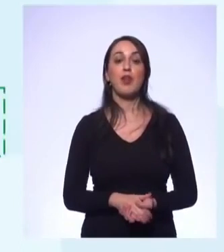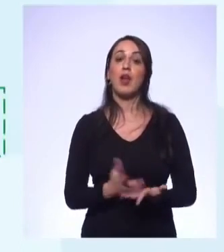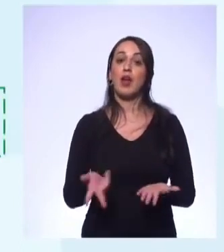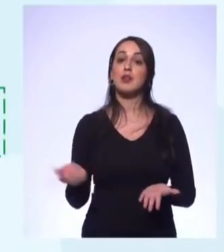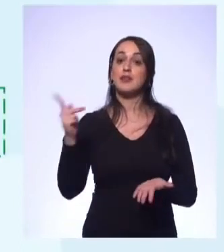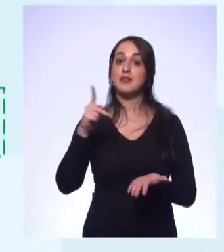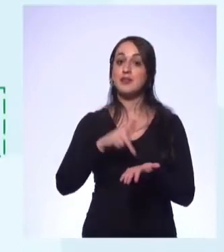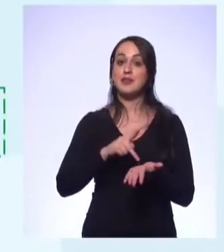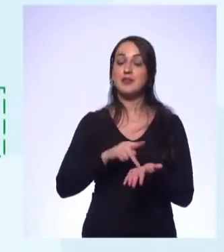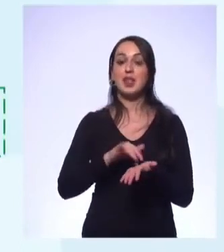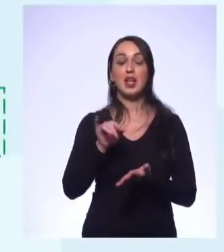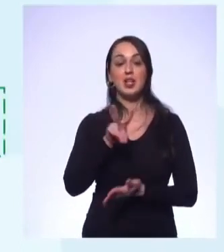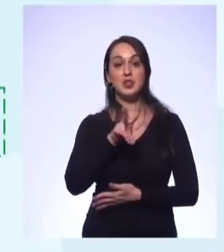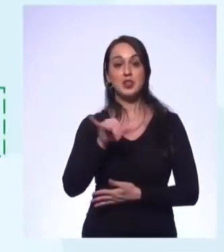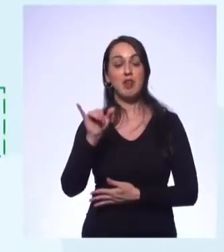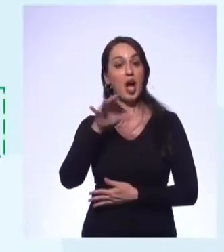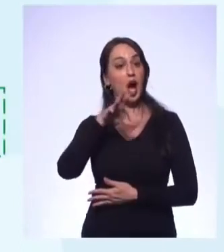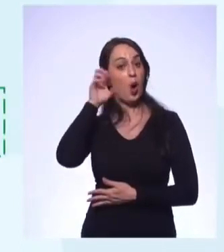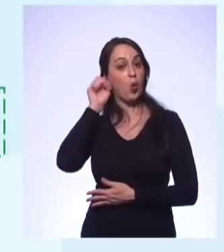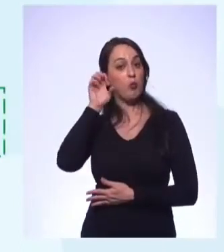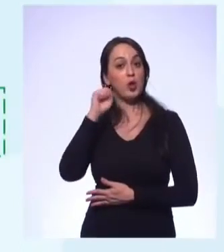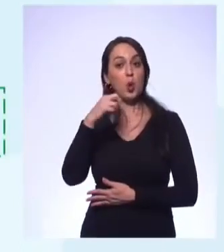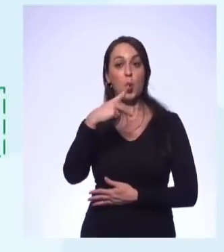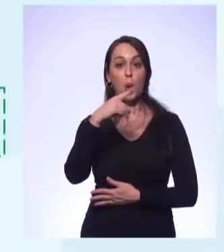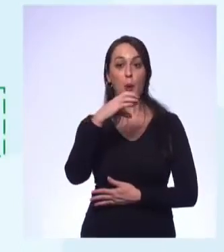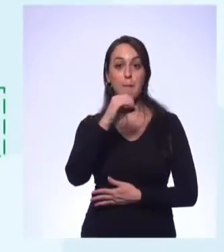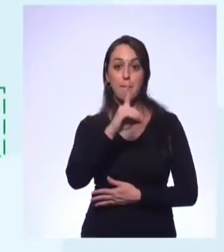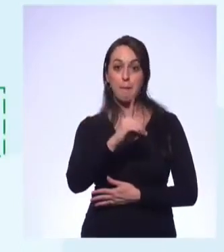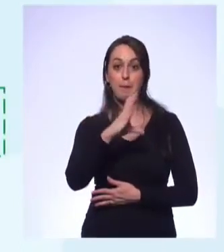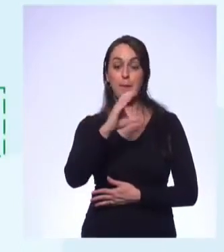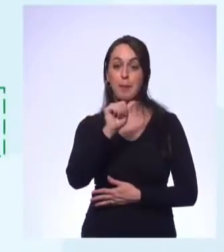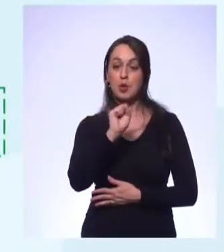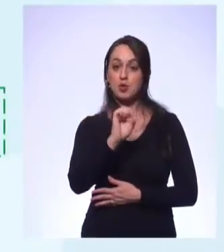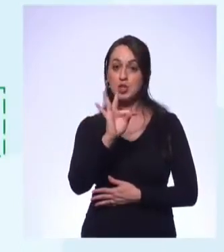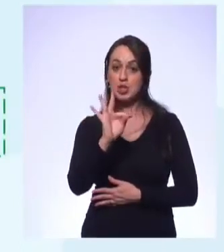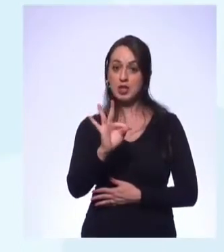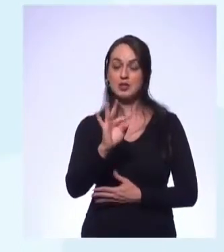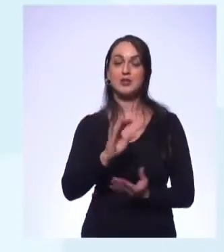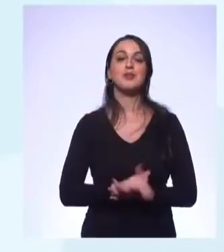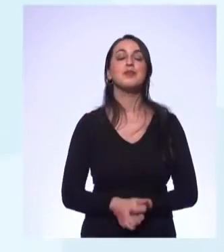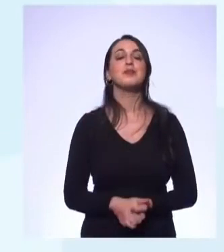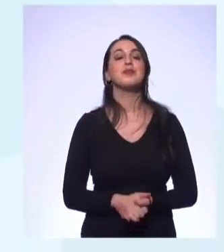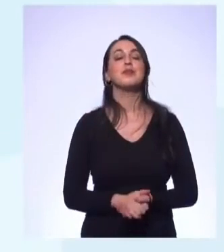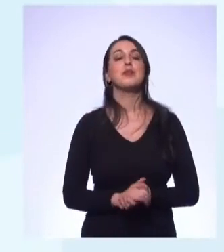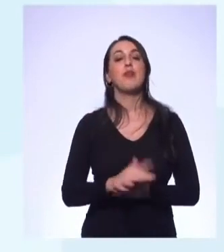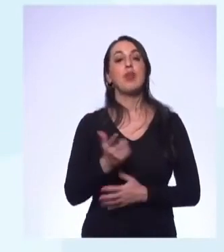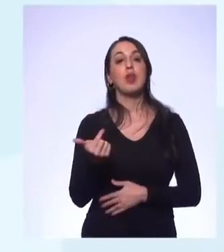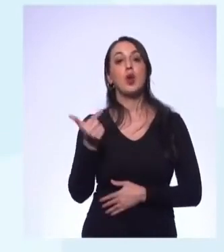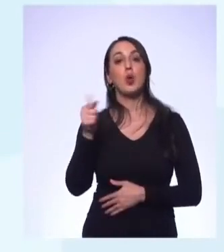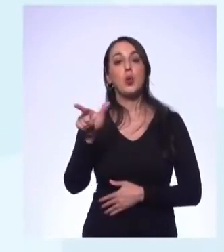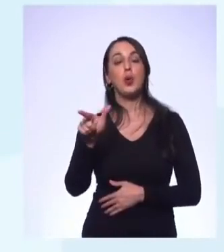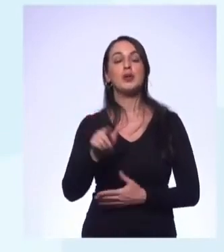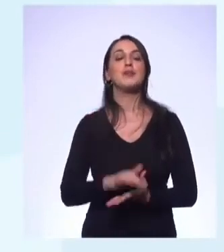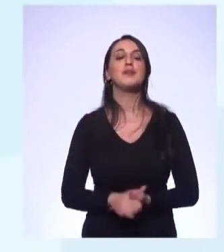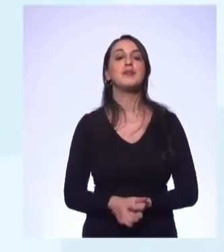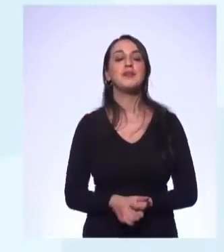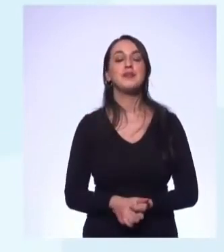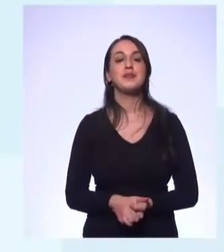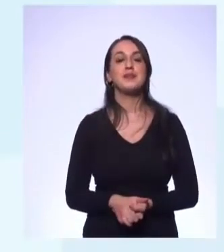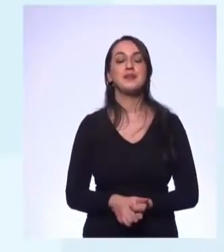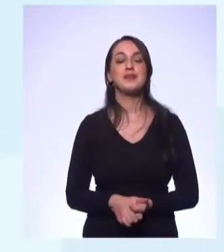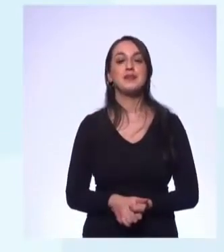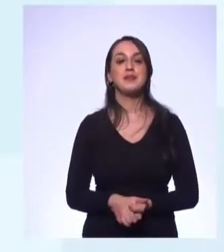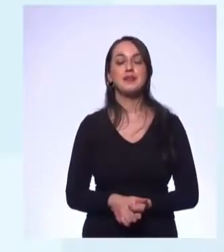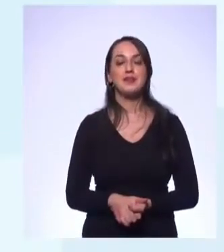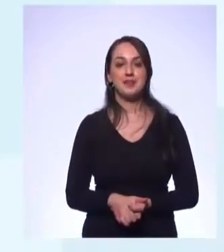desenvolvido por mim. Você vai lá naquela Mônica, você vai ouvir depois da aula também. Passa para a próxima e pode dar o play, por favor, porque é hora da